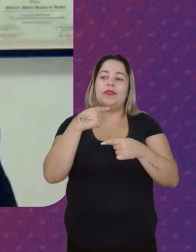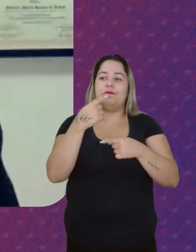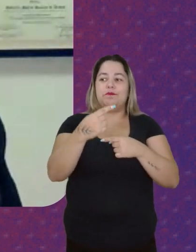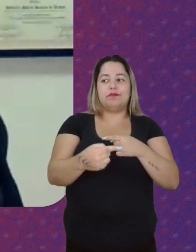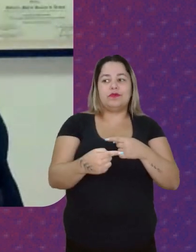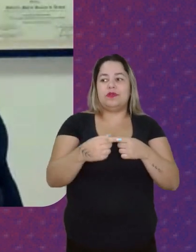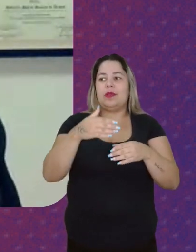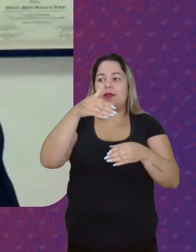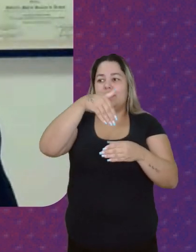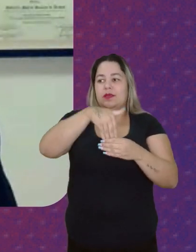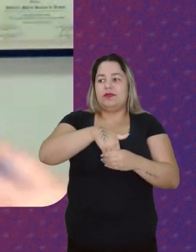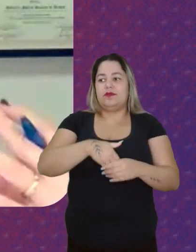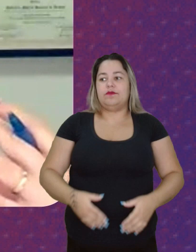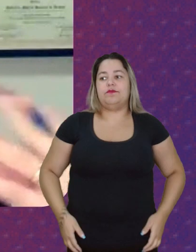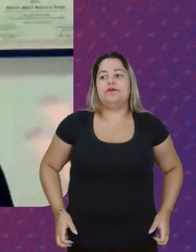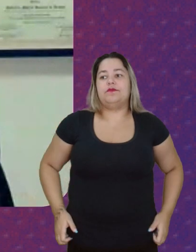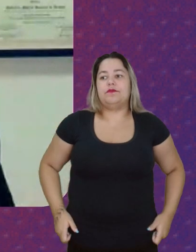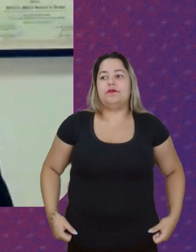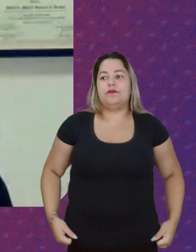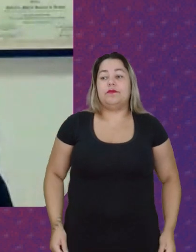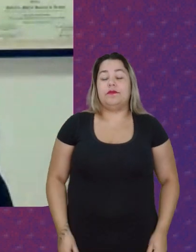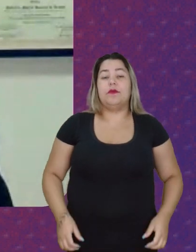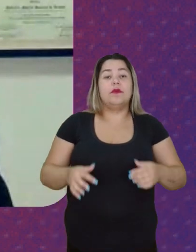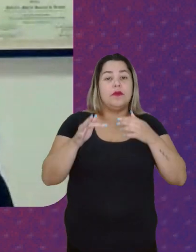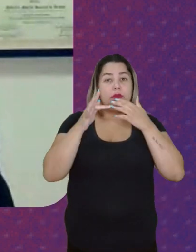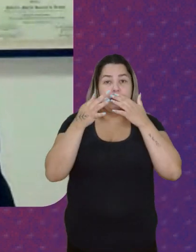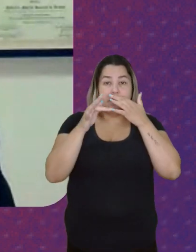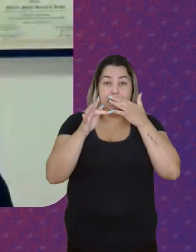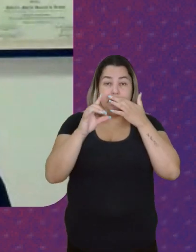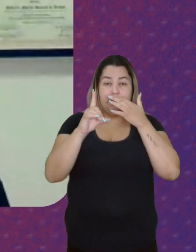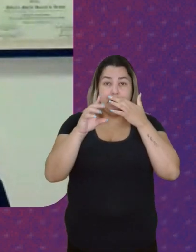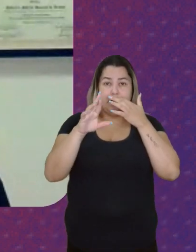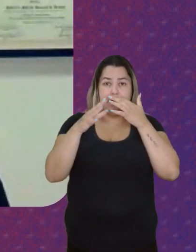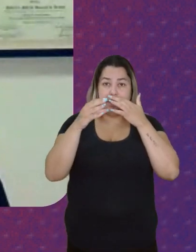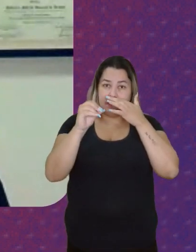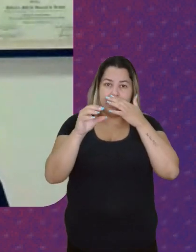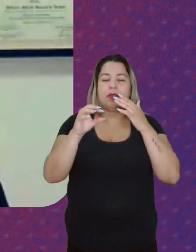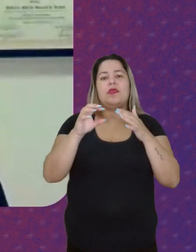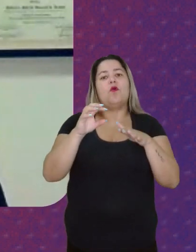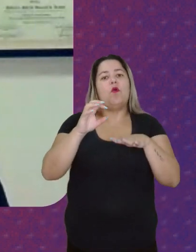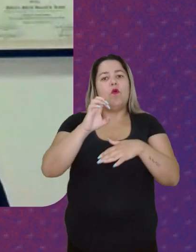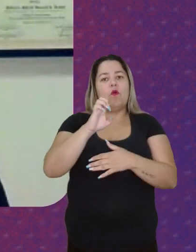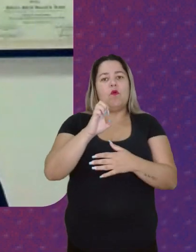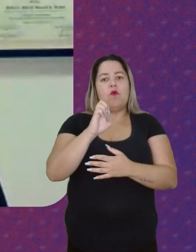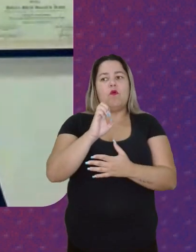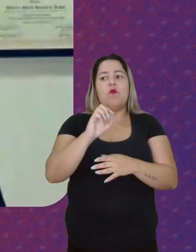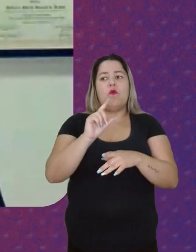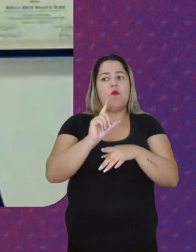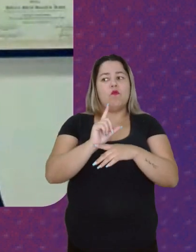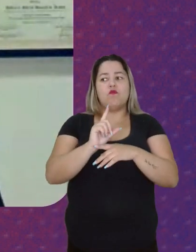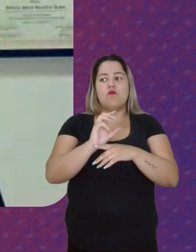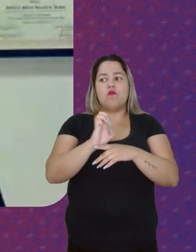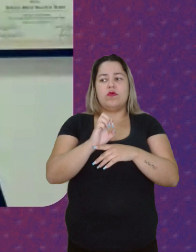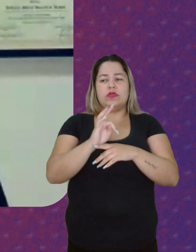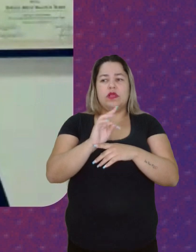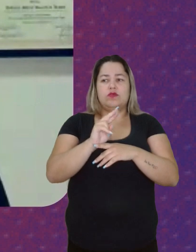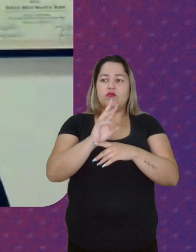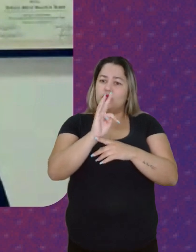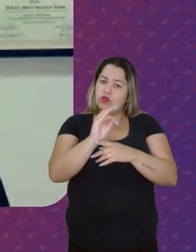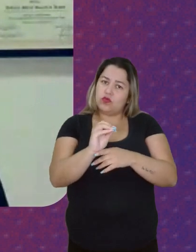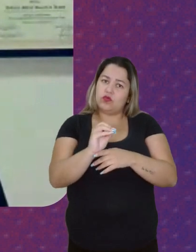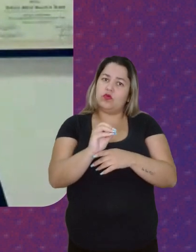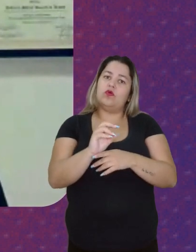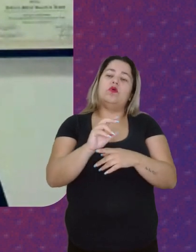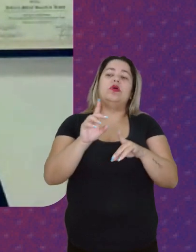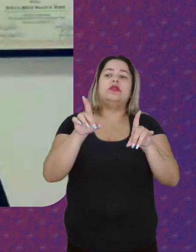né, e essa federação, ela vai ter que ter um estatuto único, então ela vai ter que ter uma ideologia, um